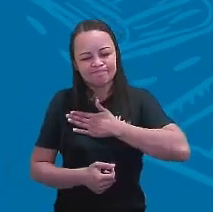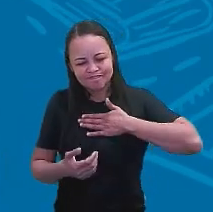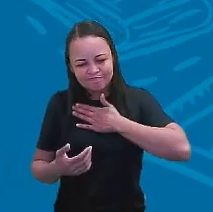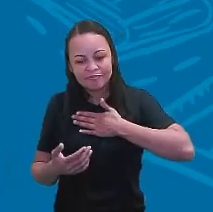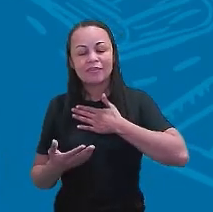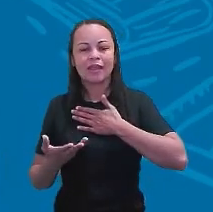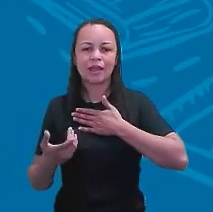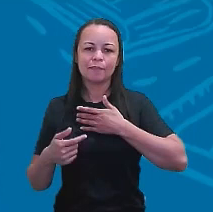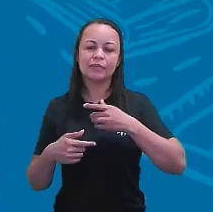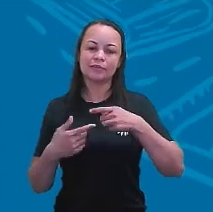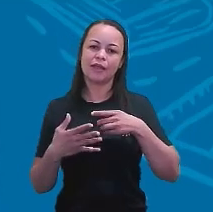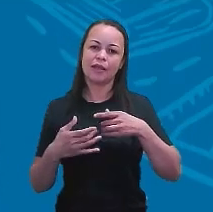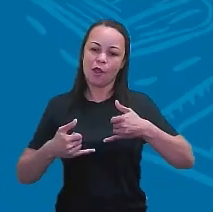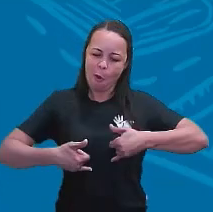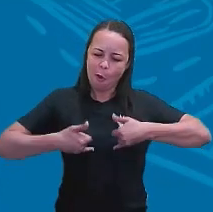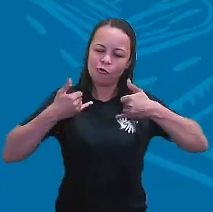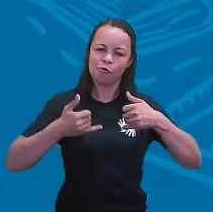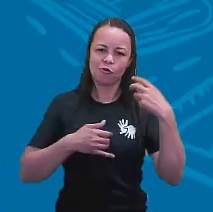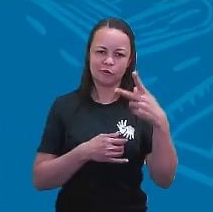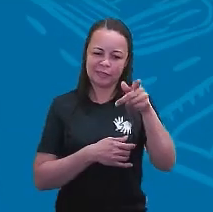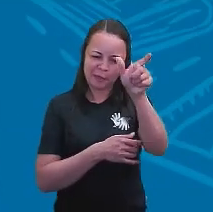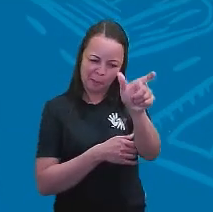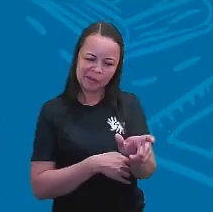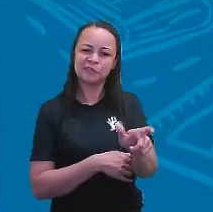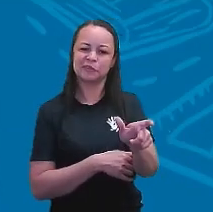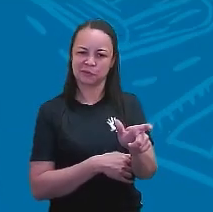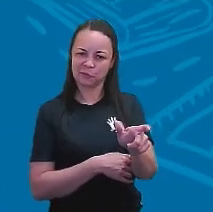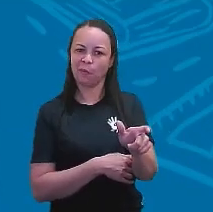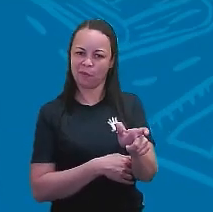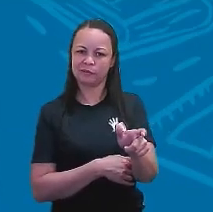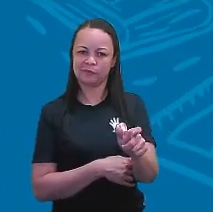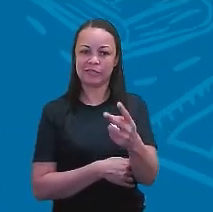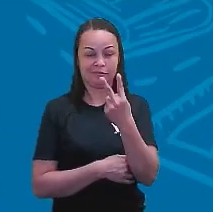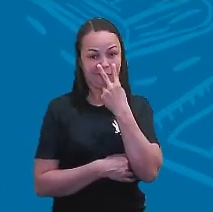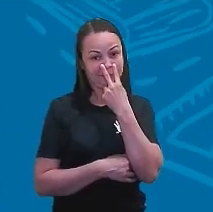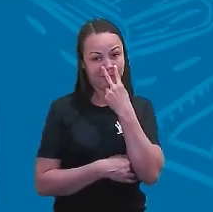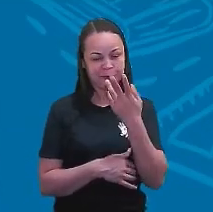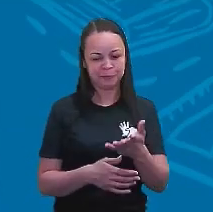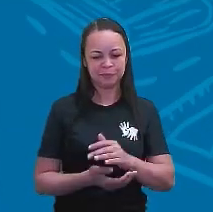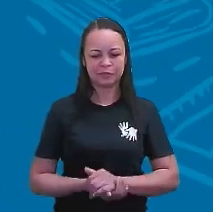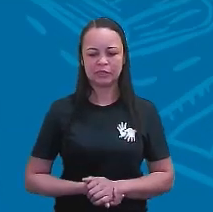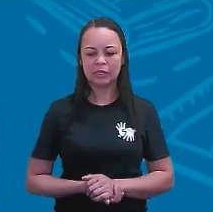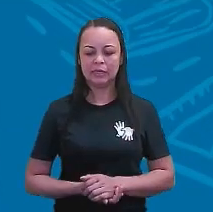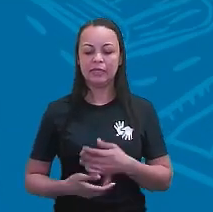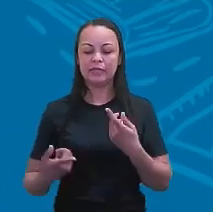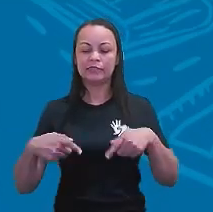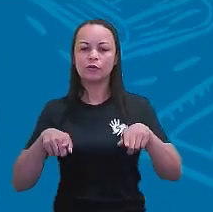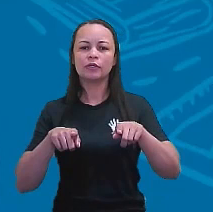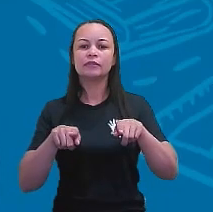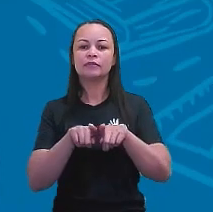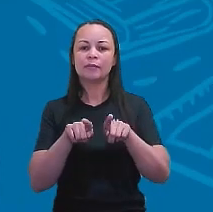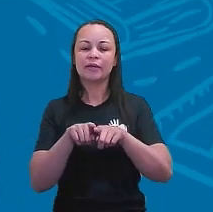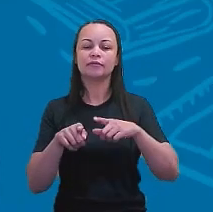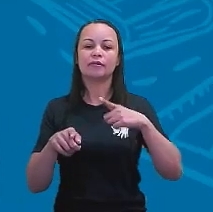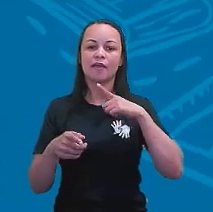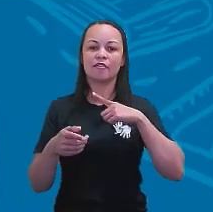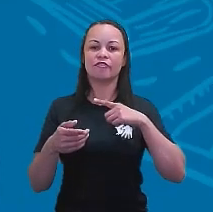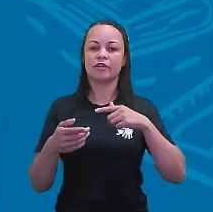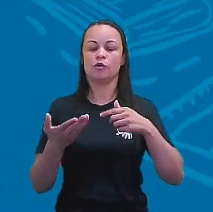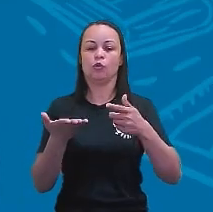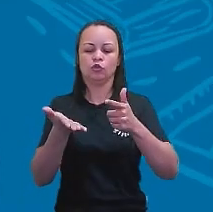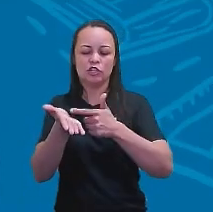debruçar realmente e ter orgulho desse vitoriense. E aí a gente tem algumas aqui que foram as que são traduzidas. Gente, eu coloquei aí,